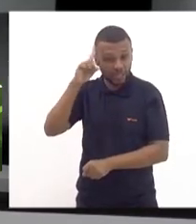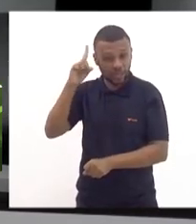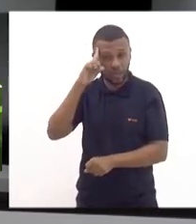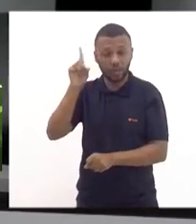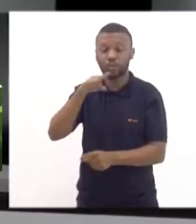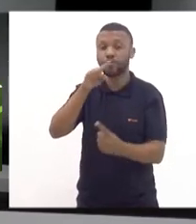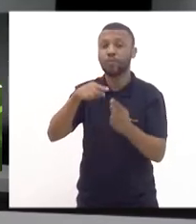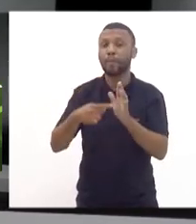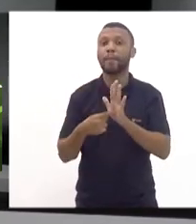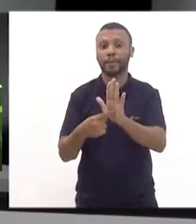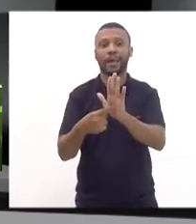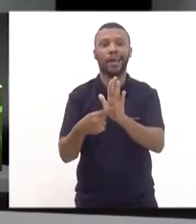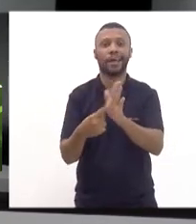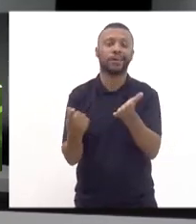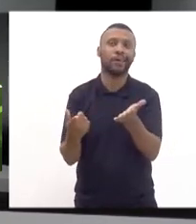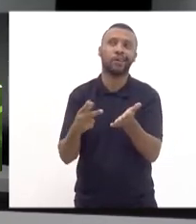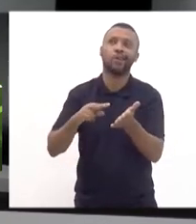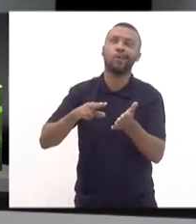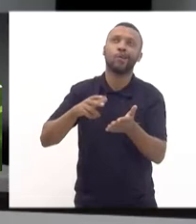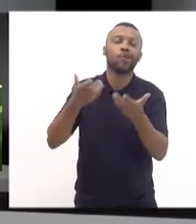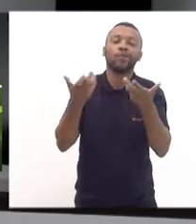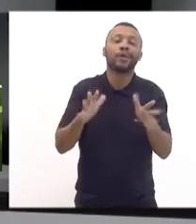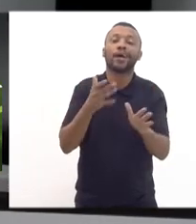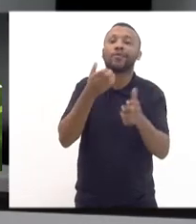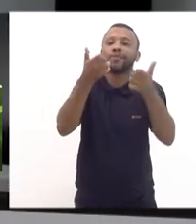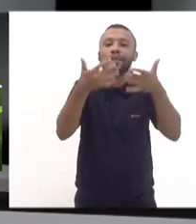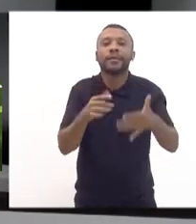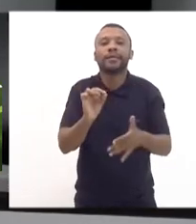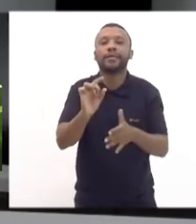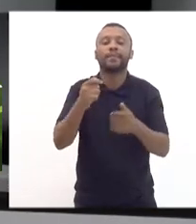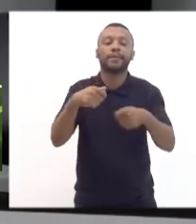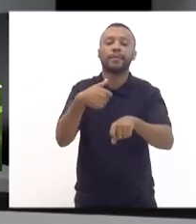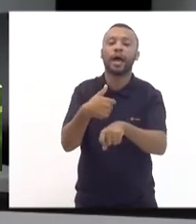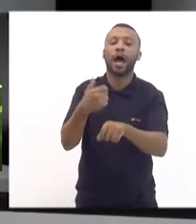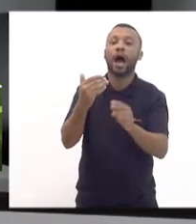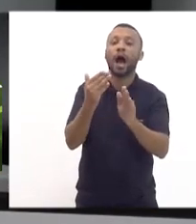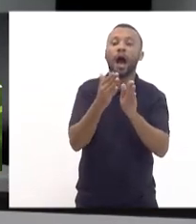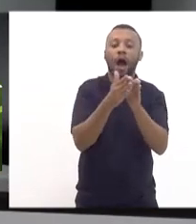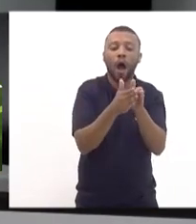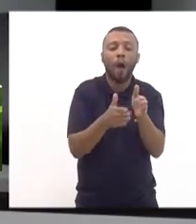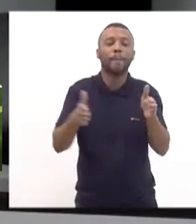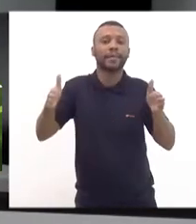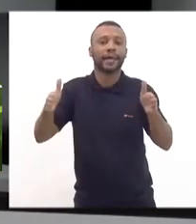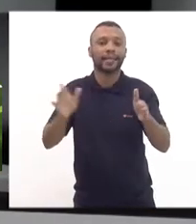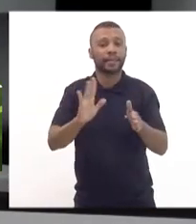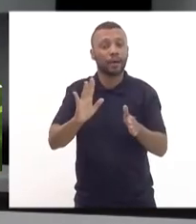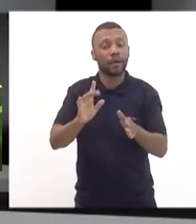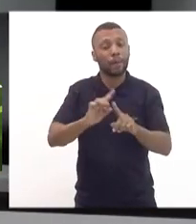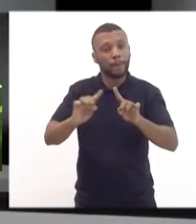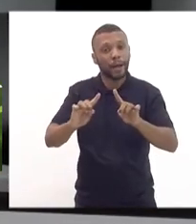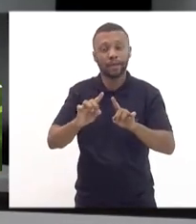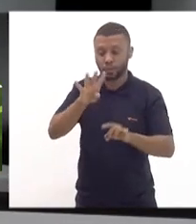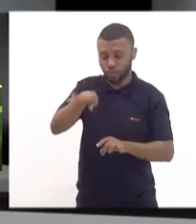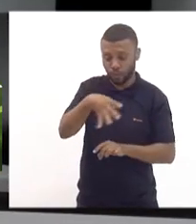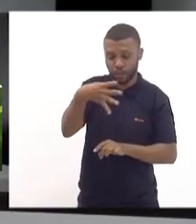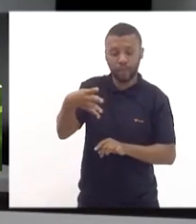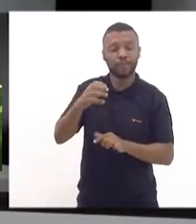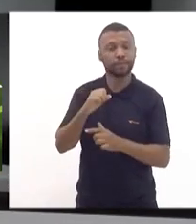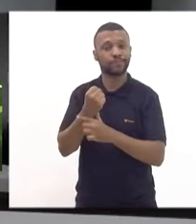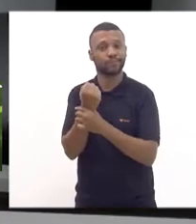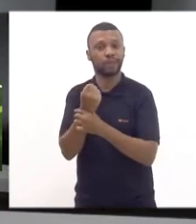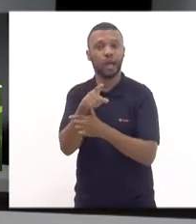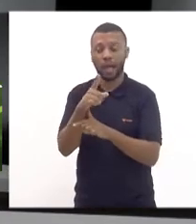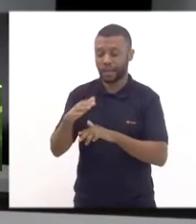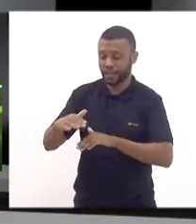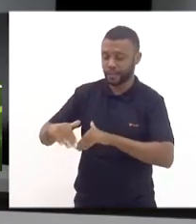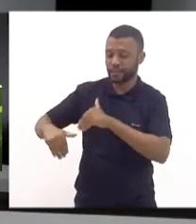estou dizendo que tem que aumentar o prazo, não é. Mas porque programa de integridade implica desenvolver cultura. E não 180 dias